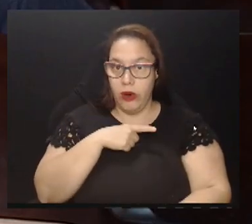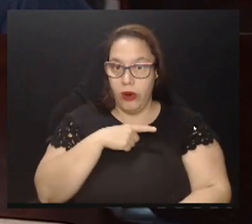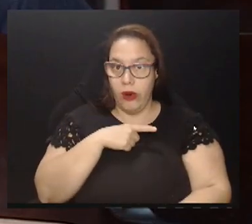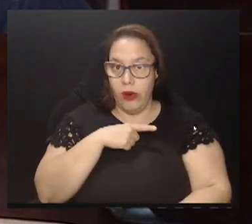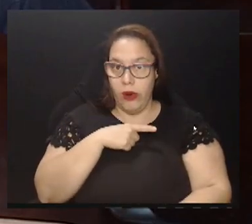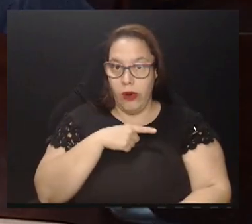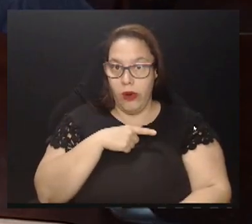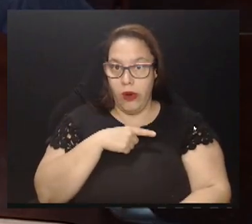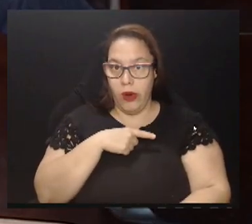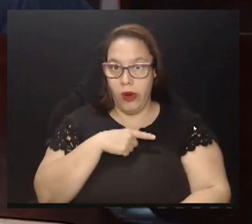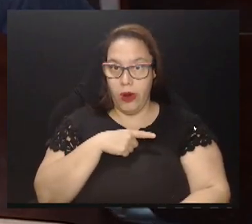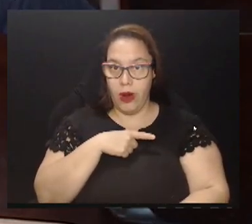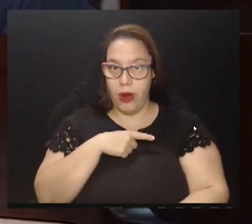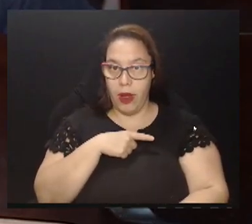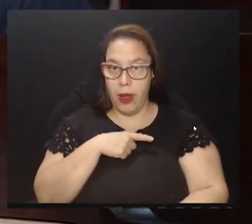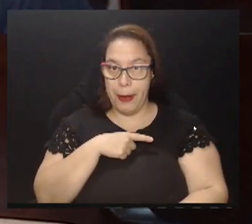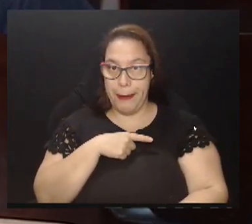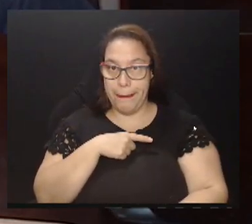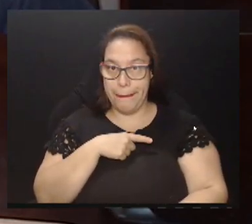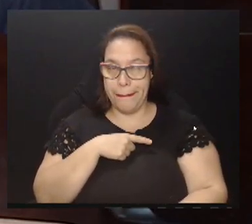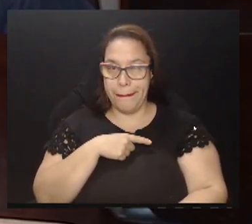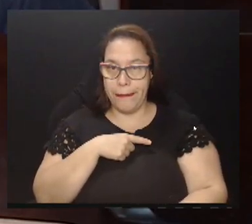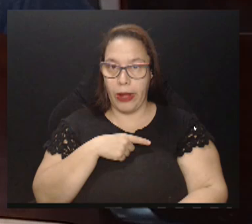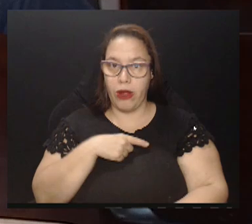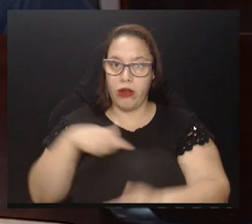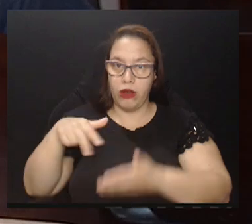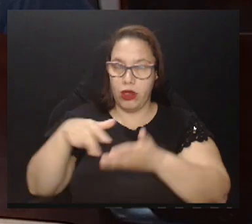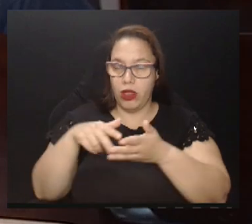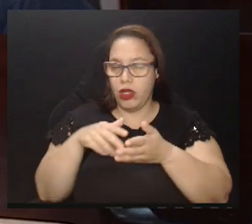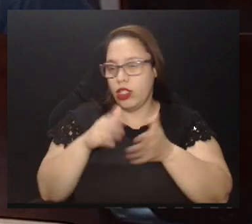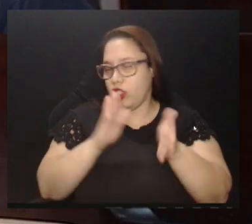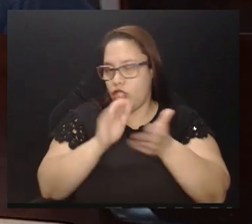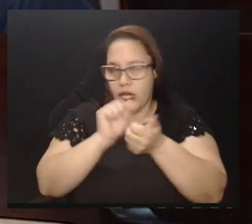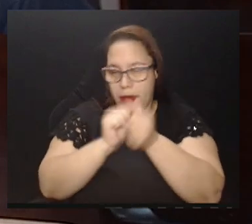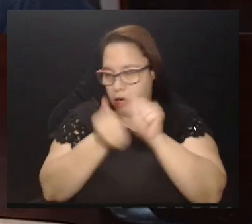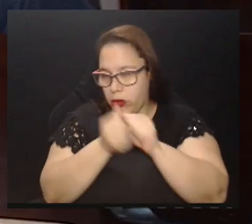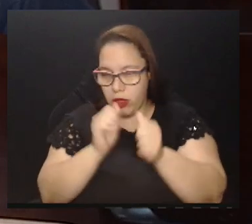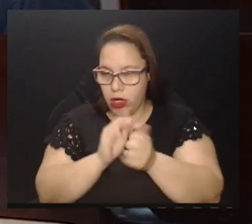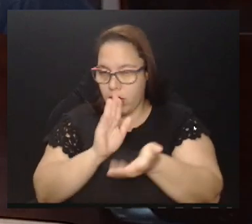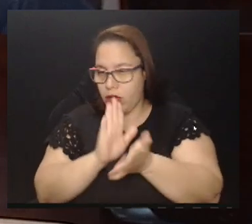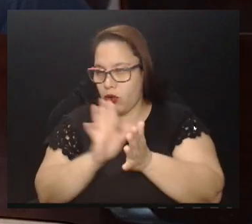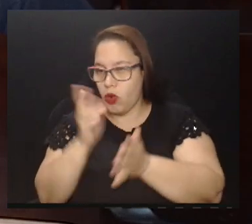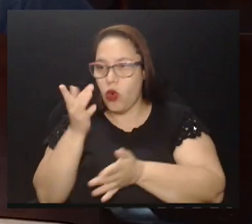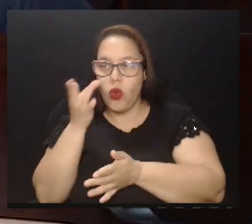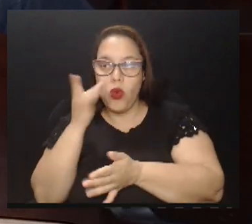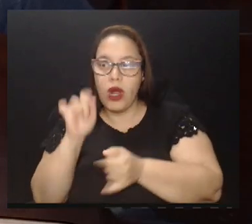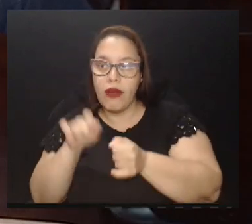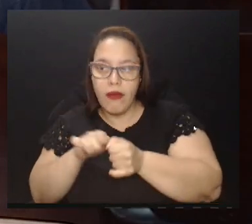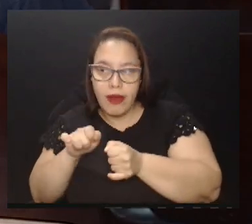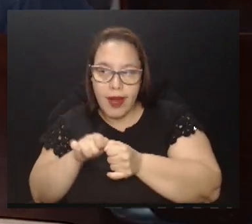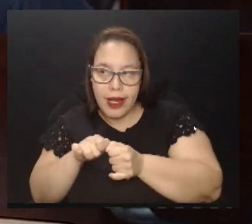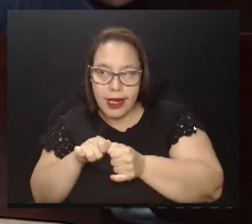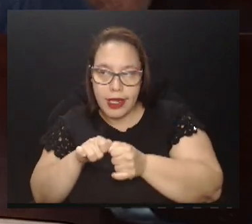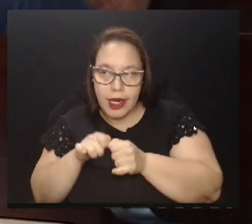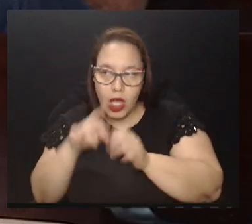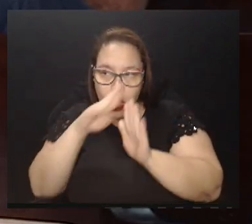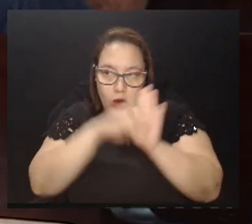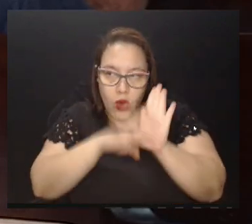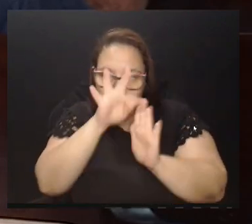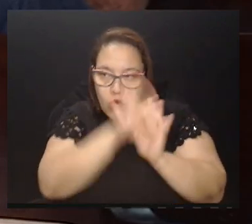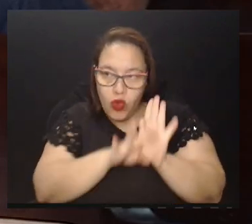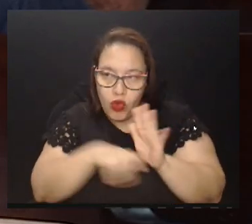uma certa coreografia, digamos, saber mais ou menos o que o ator vai fazer e saber onde a câmera vai